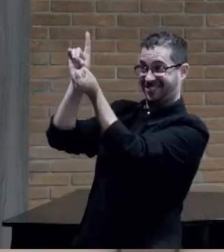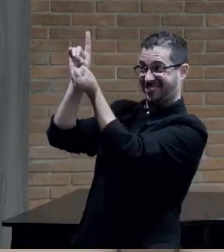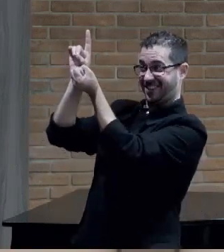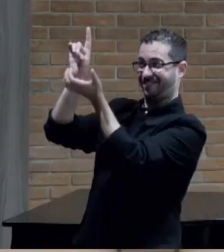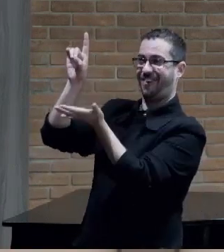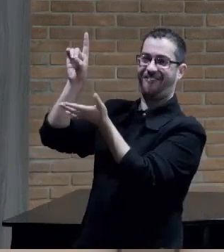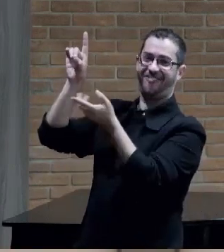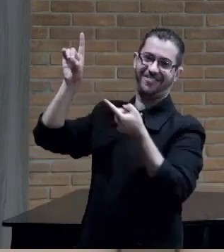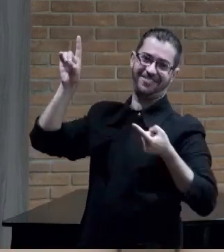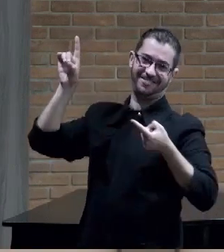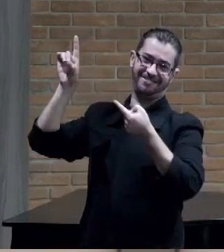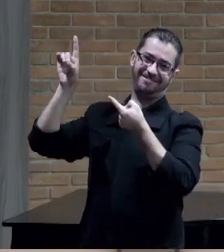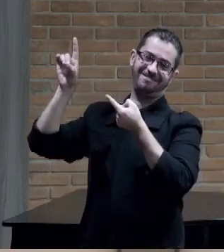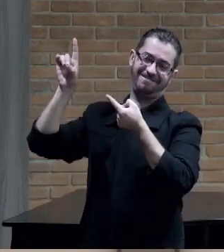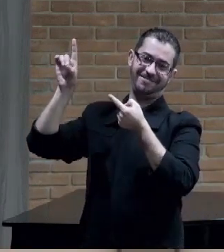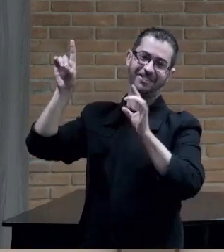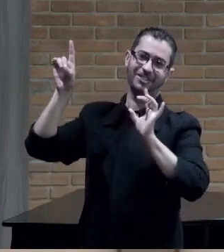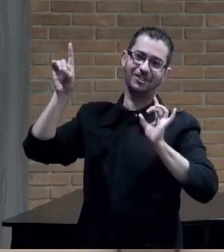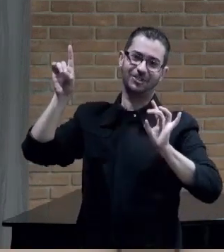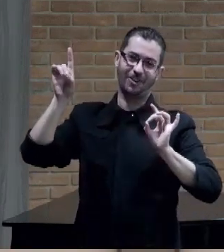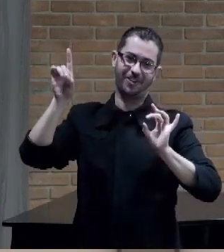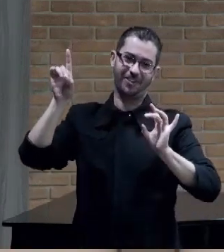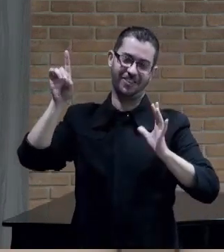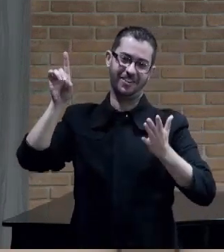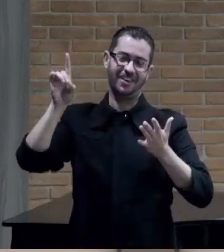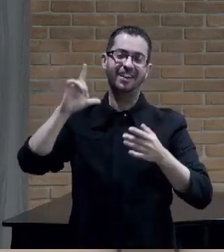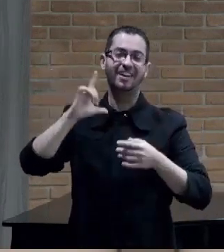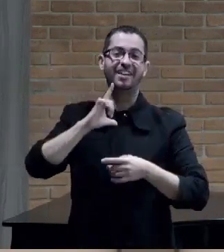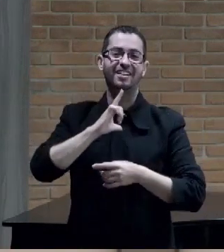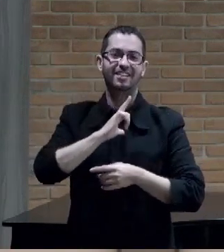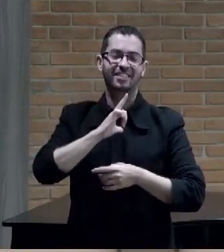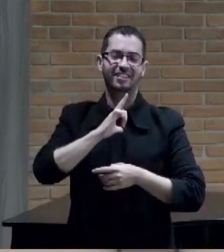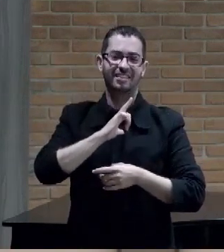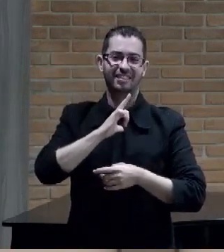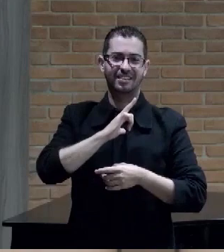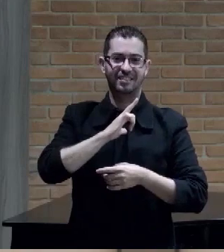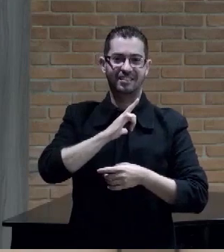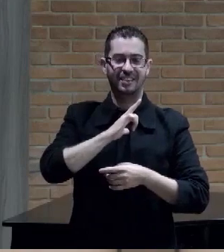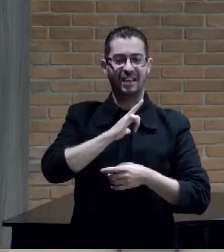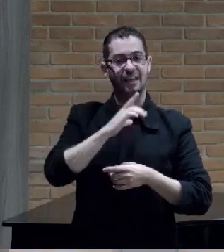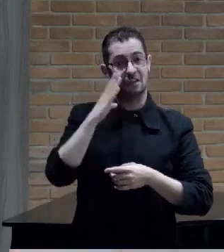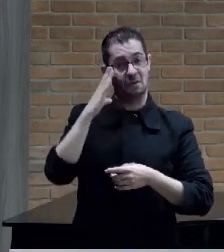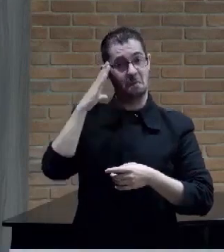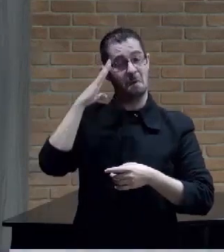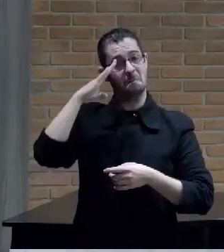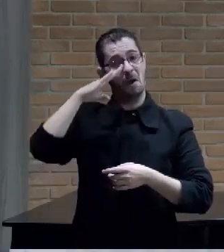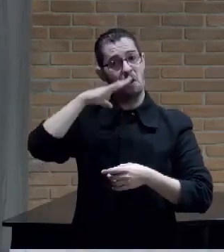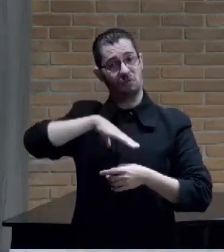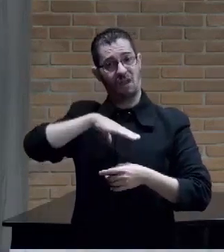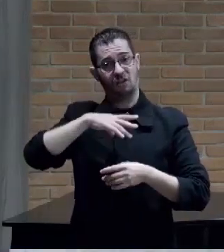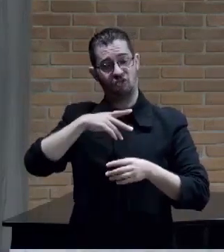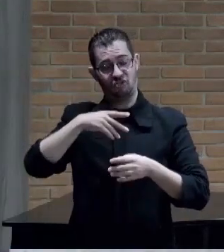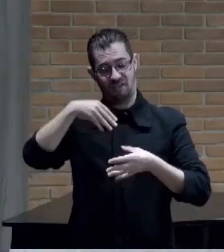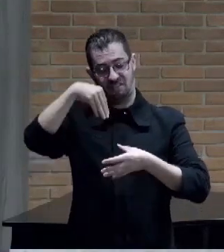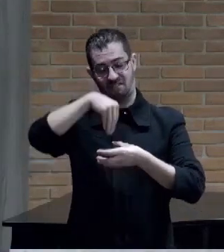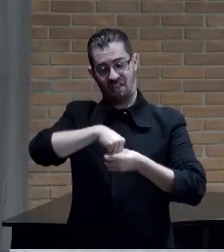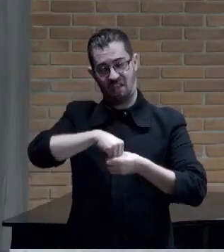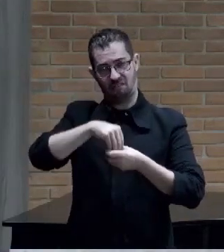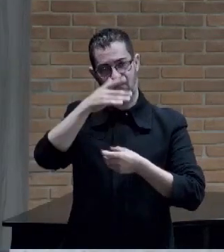Ninguém é bom. Existe uma malignidade inata no ser